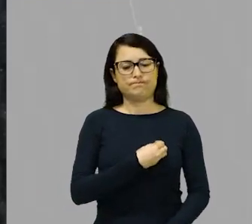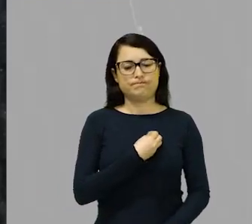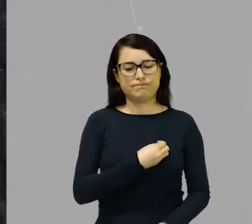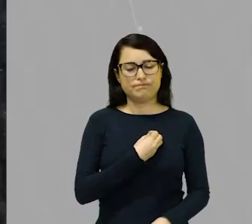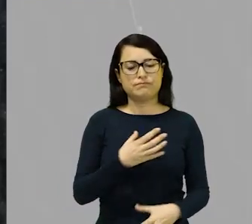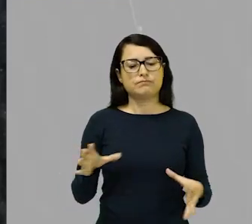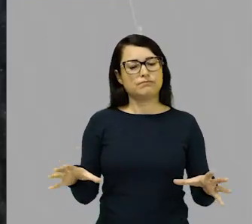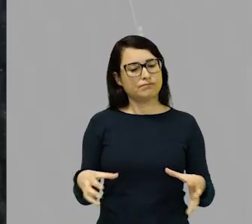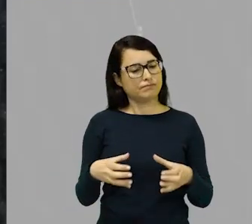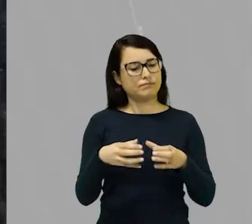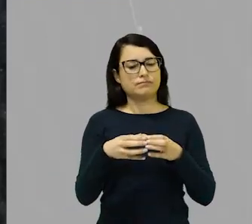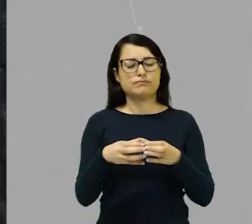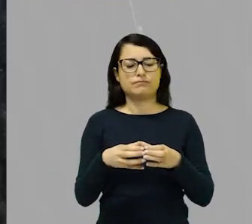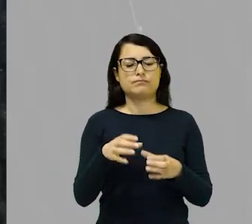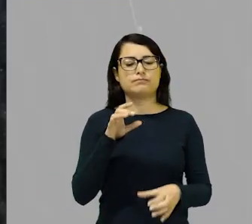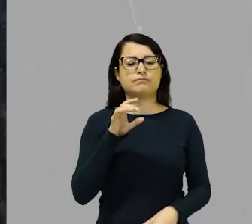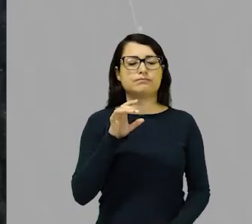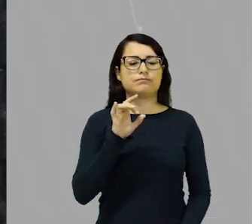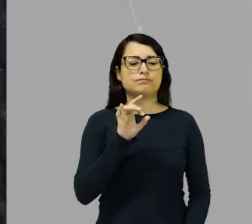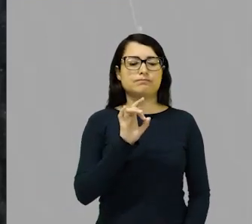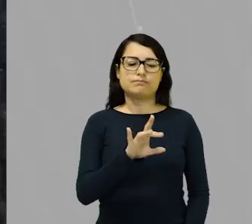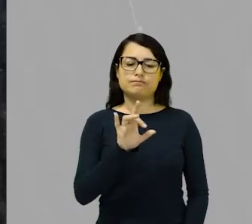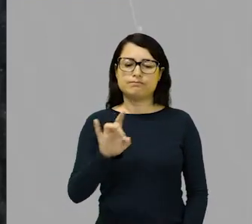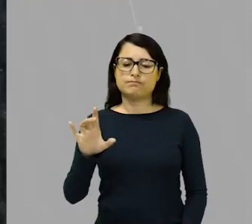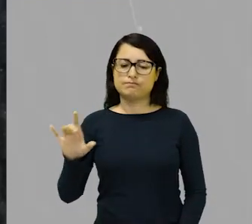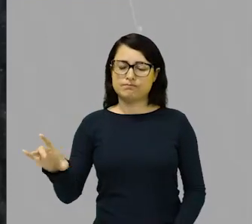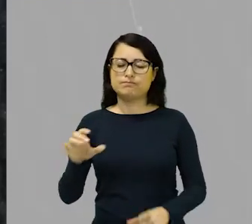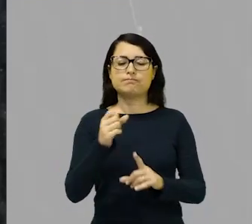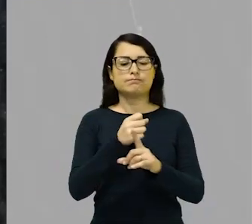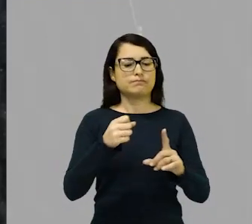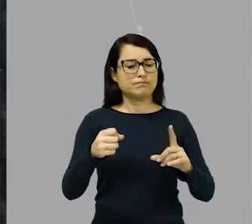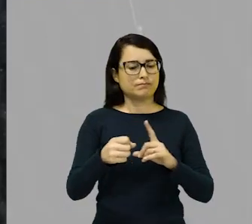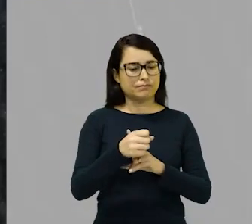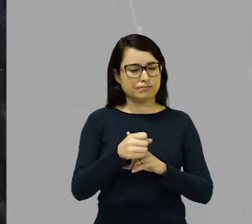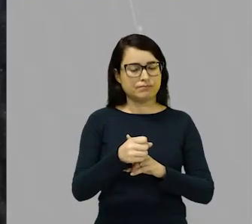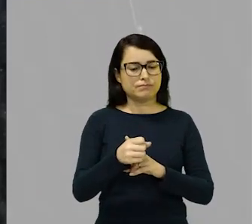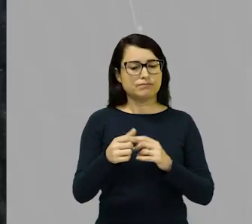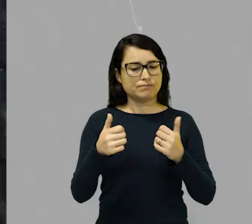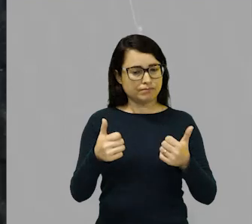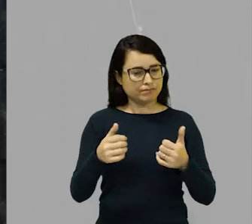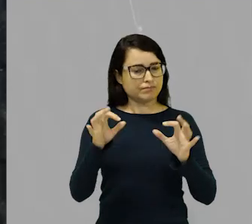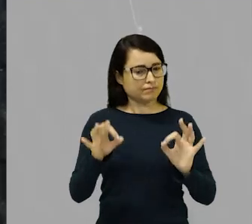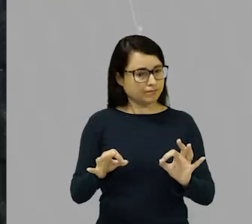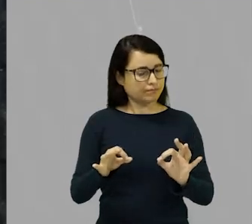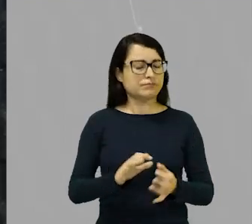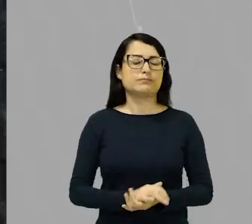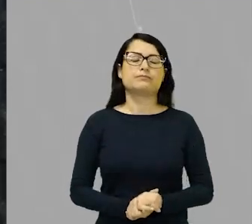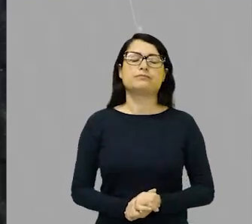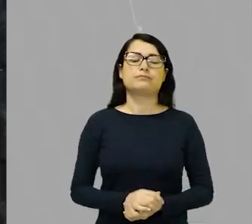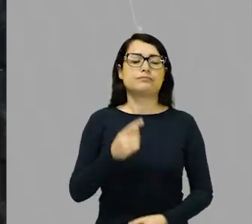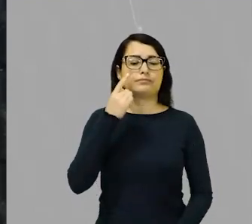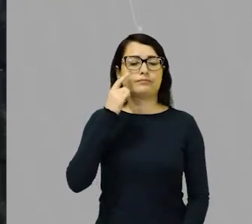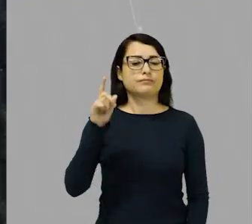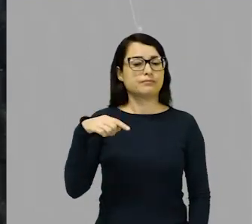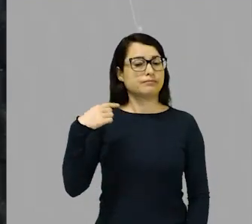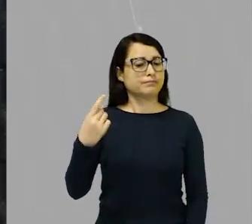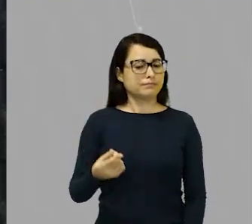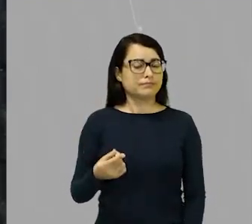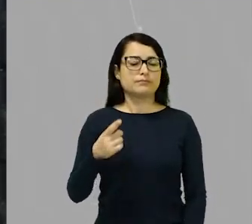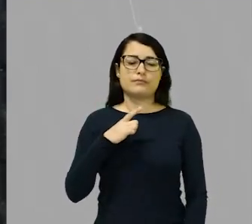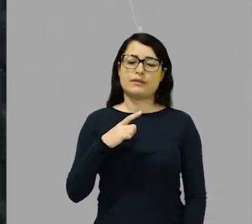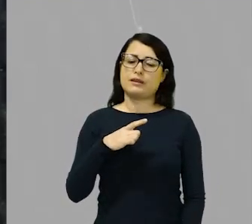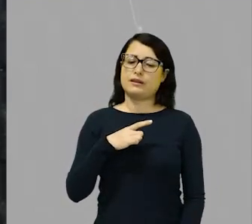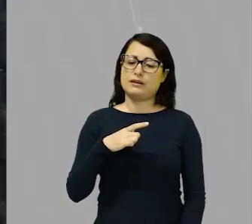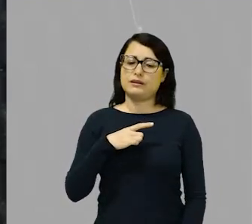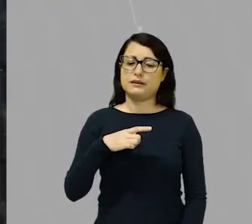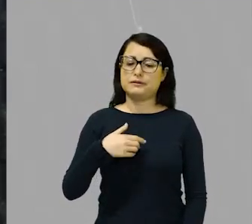coletiva, dentro de cada sociedade, portanto. Beleza? Certinho? Então vamos lá que a gente ainda tem